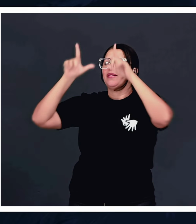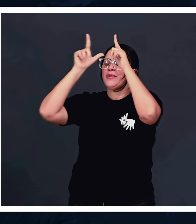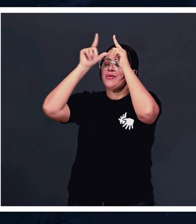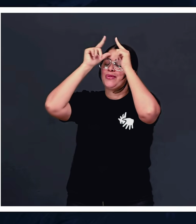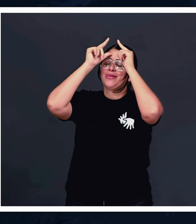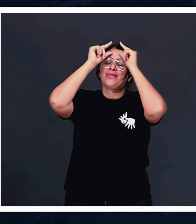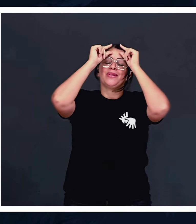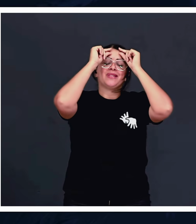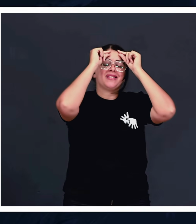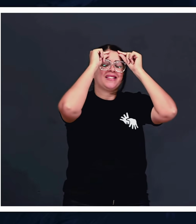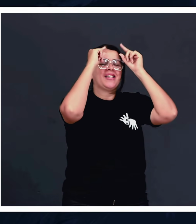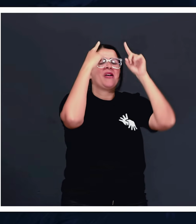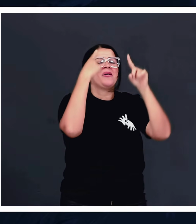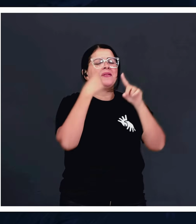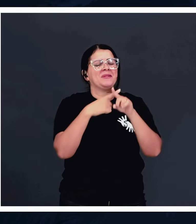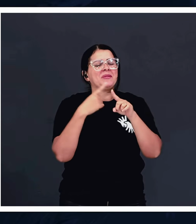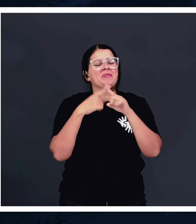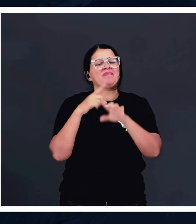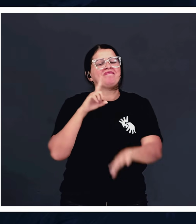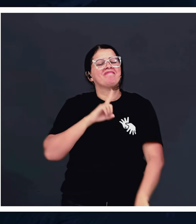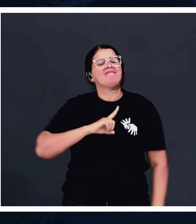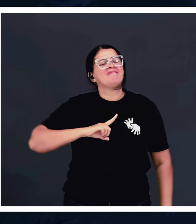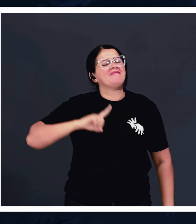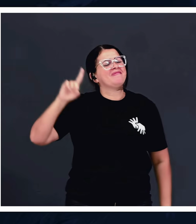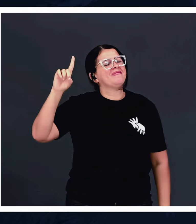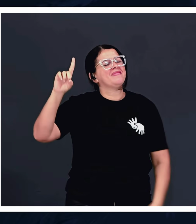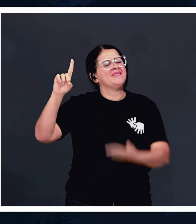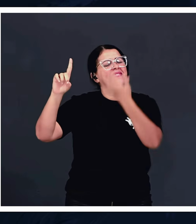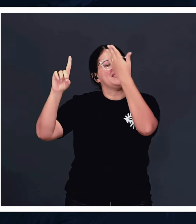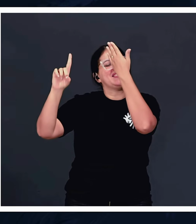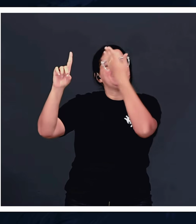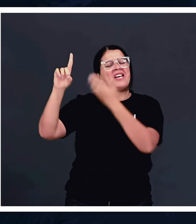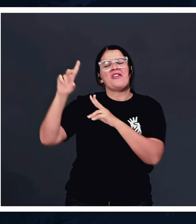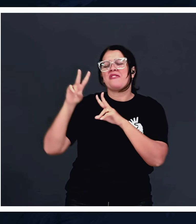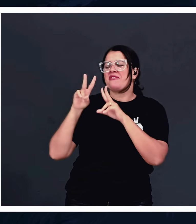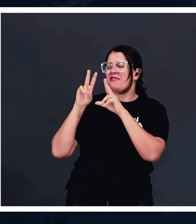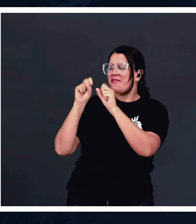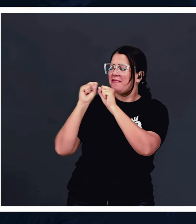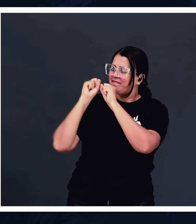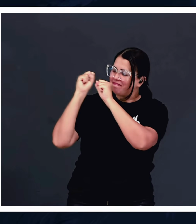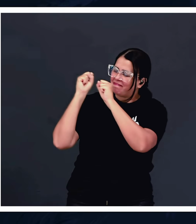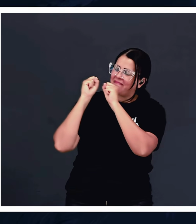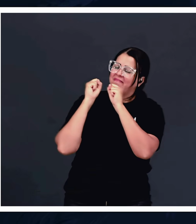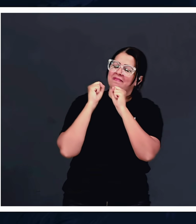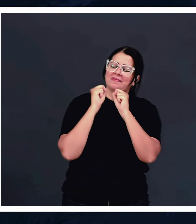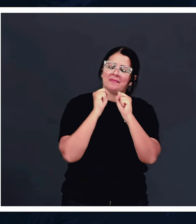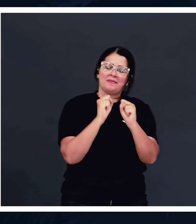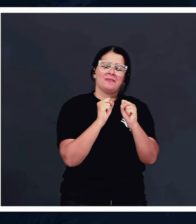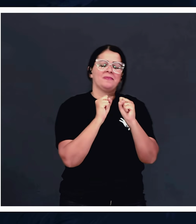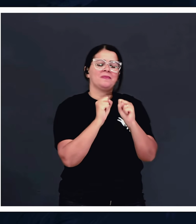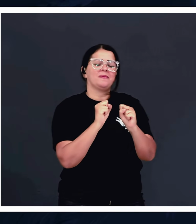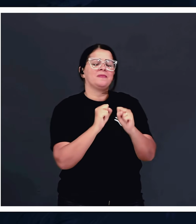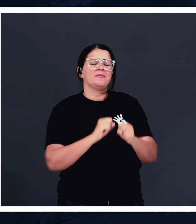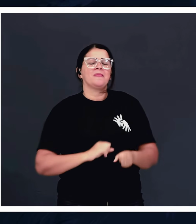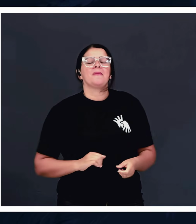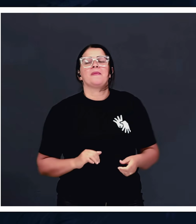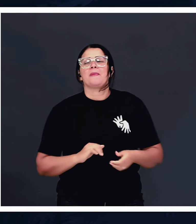meu, descansarei, pois sei que és